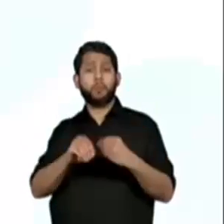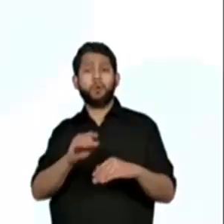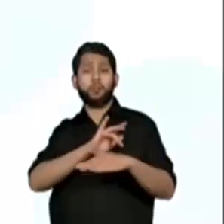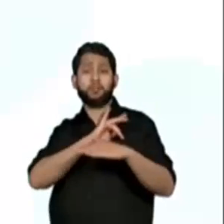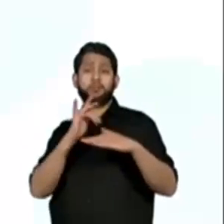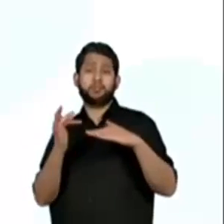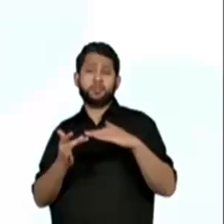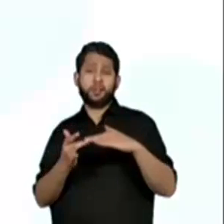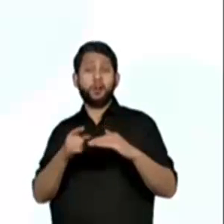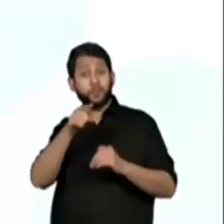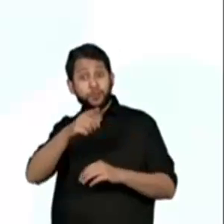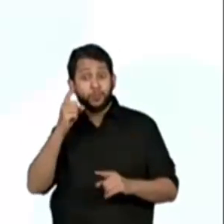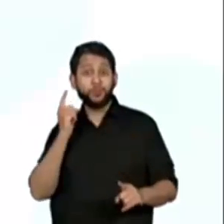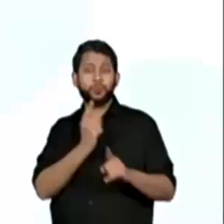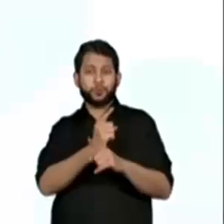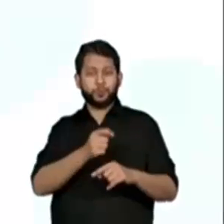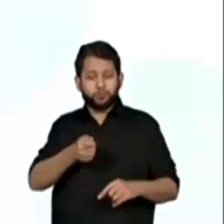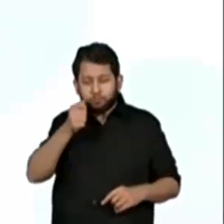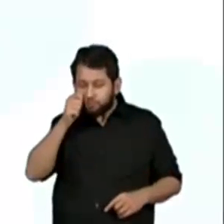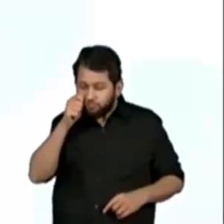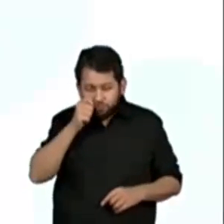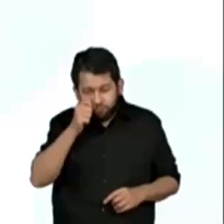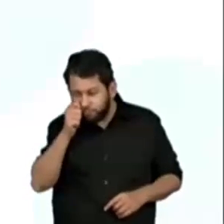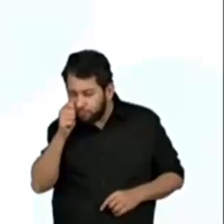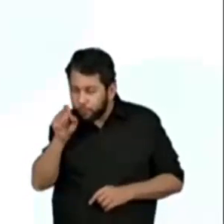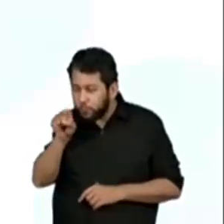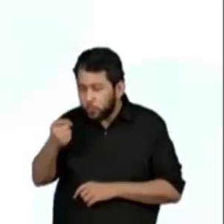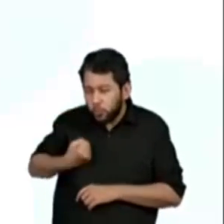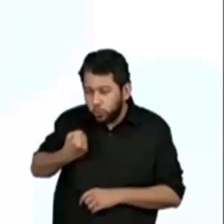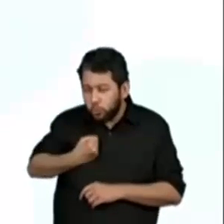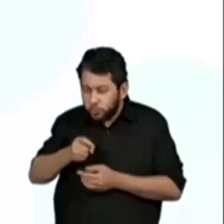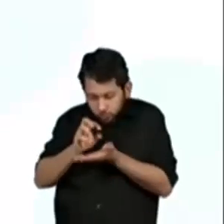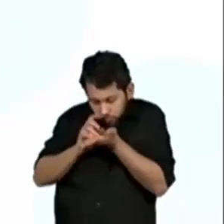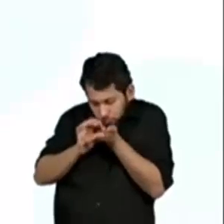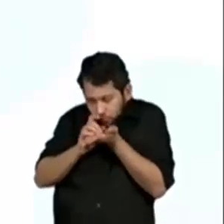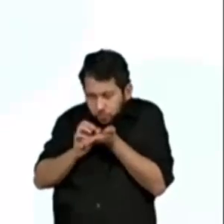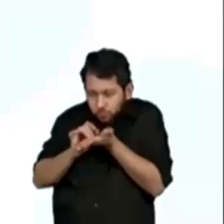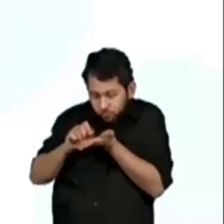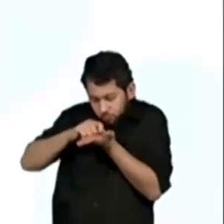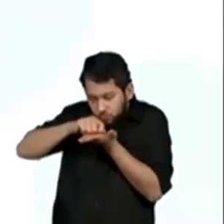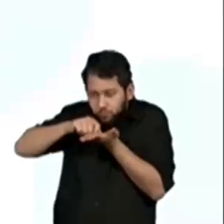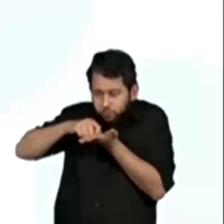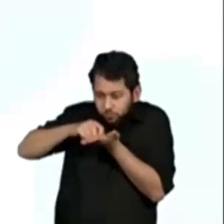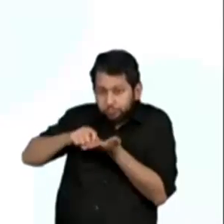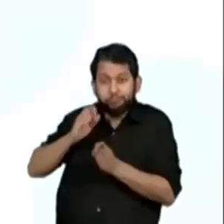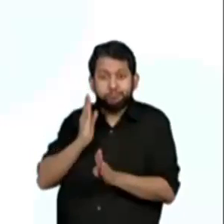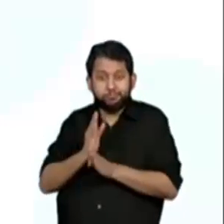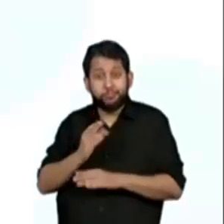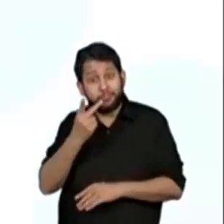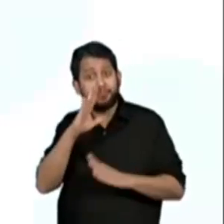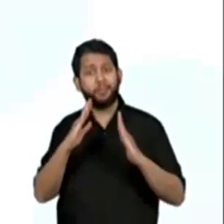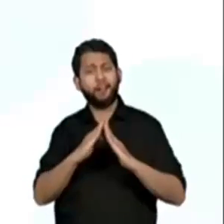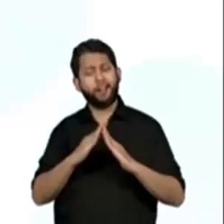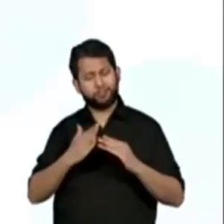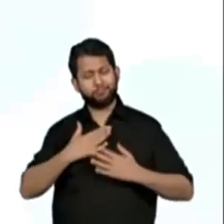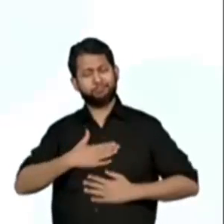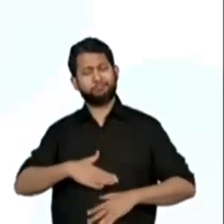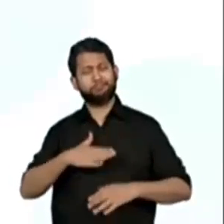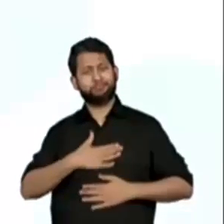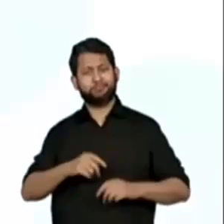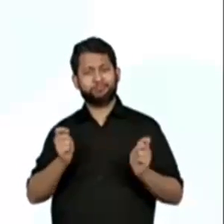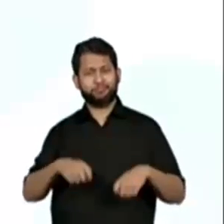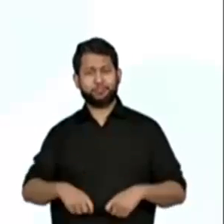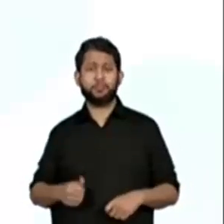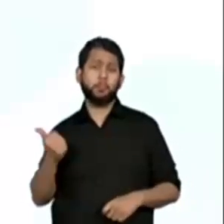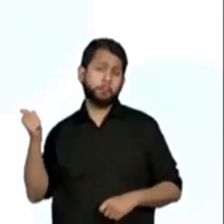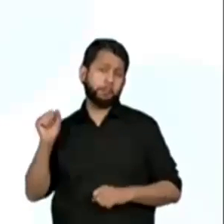nosso desafio dos detetives da matemática em casa, ok? Isso, copiem.